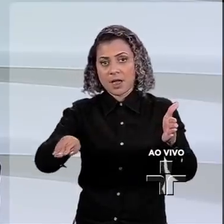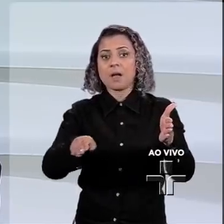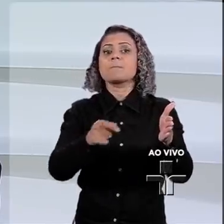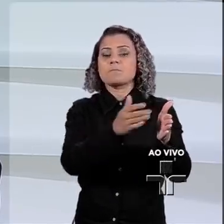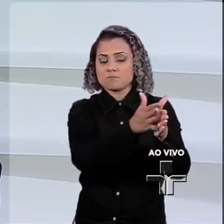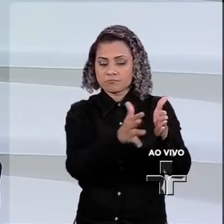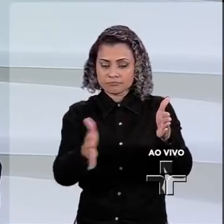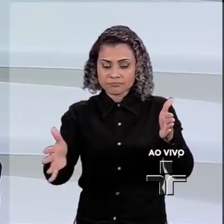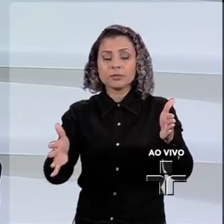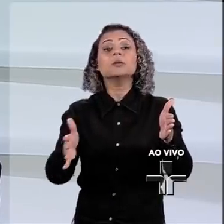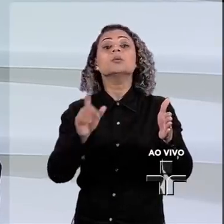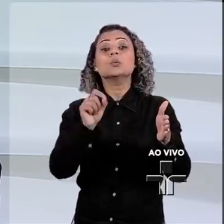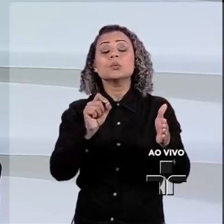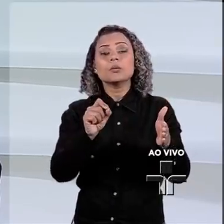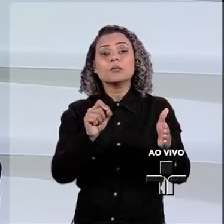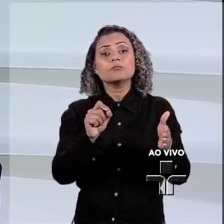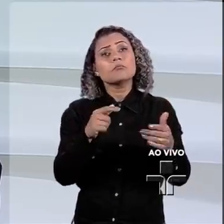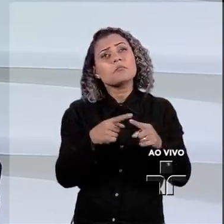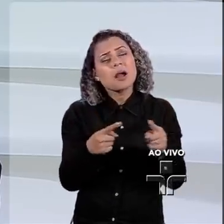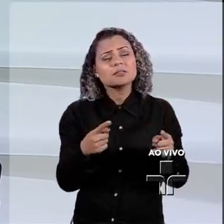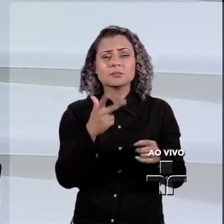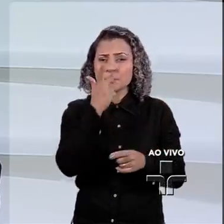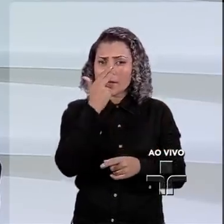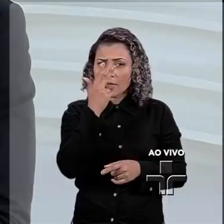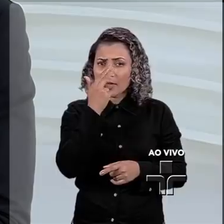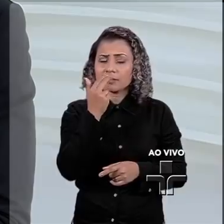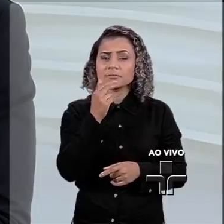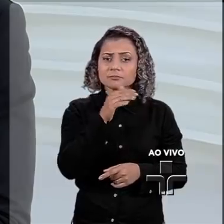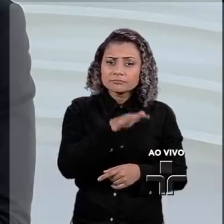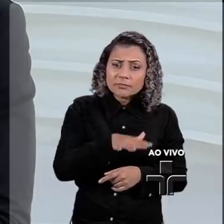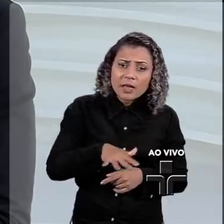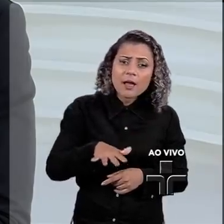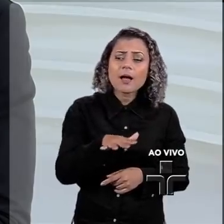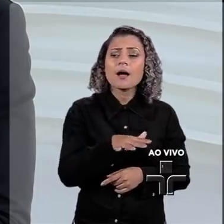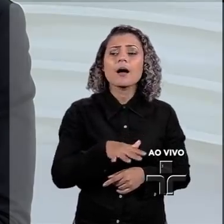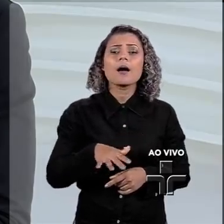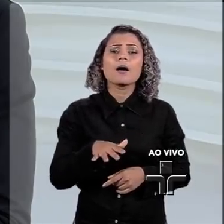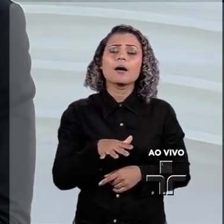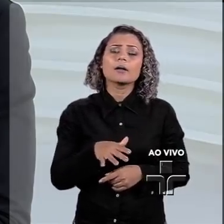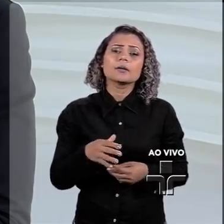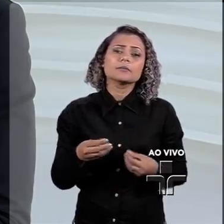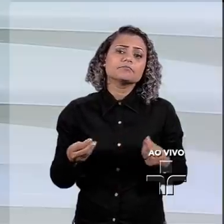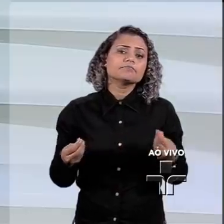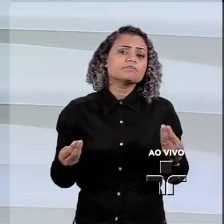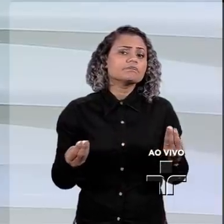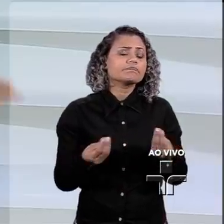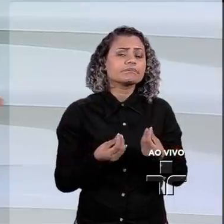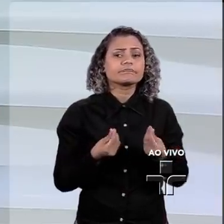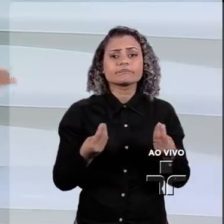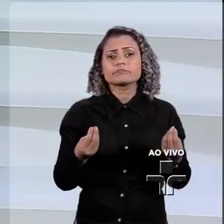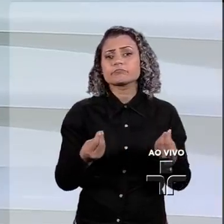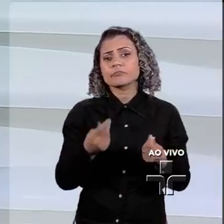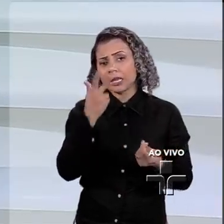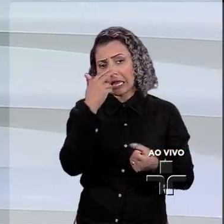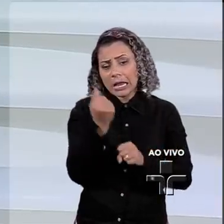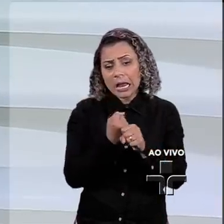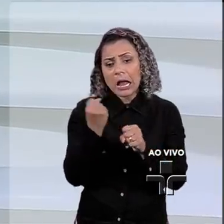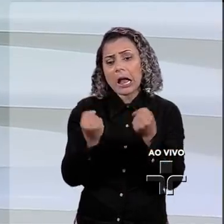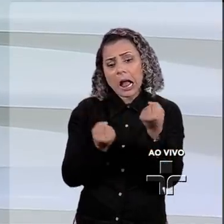longo, assim, sendo que novas linhas de metrô, linha 6 sendo construída, mais carro compartilhado